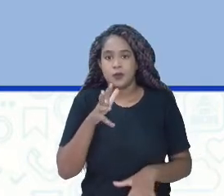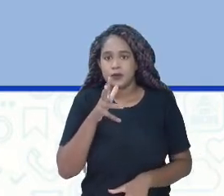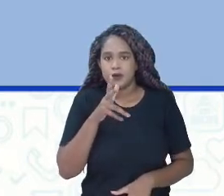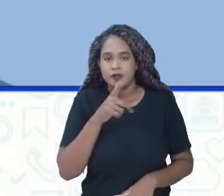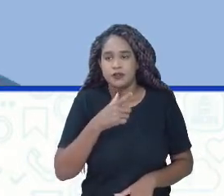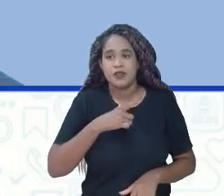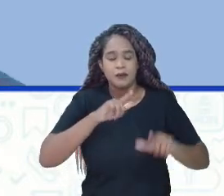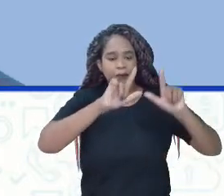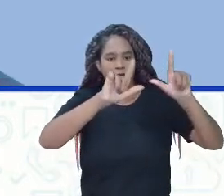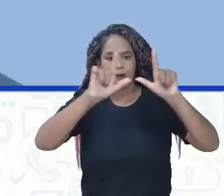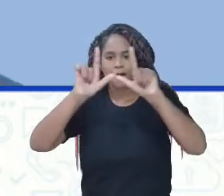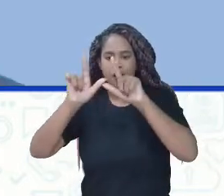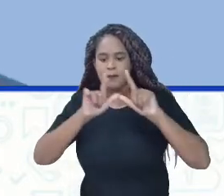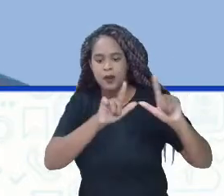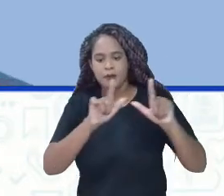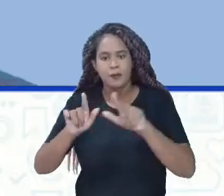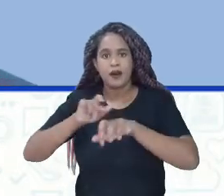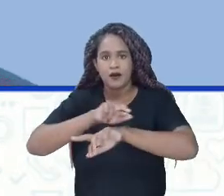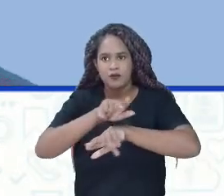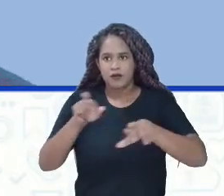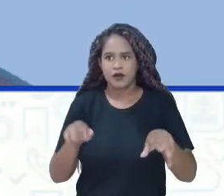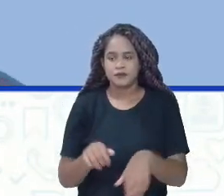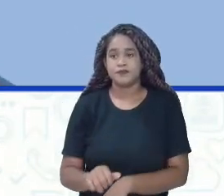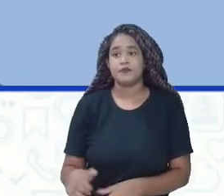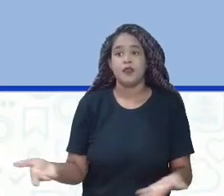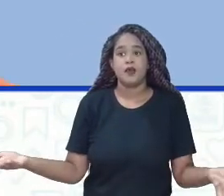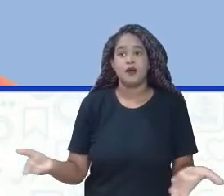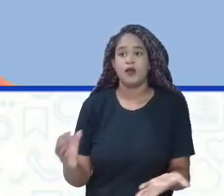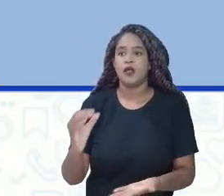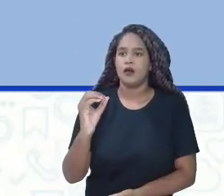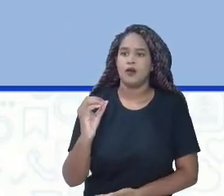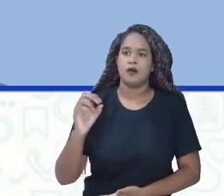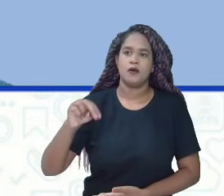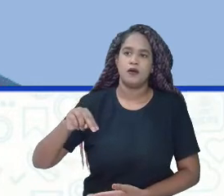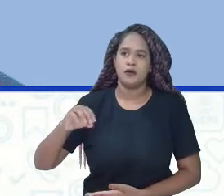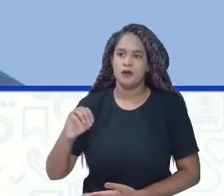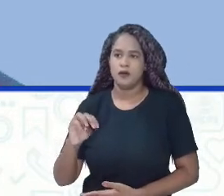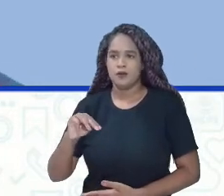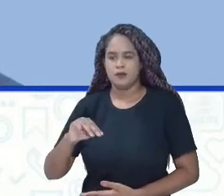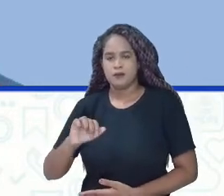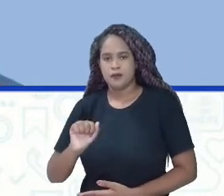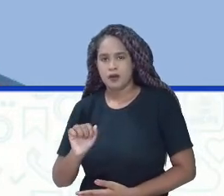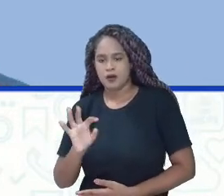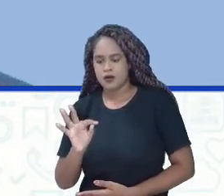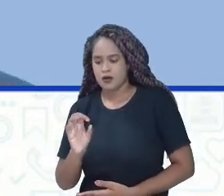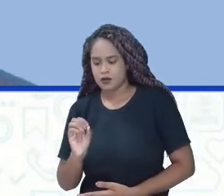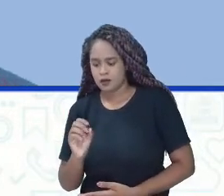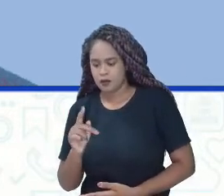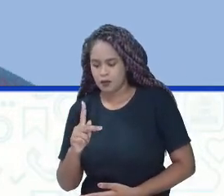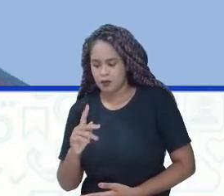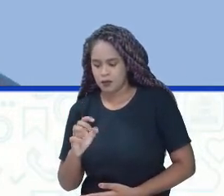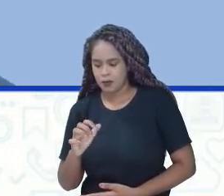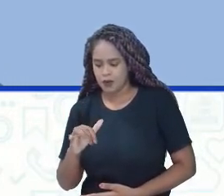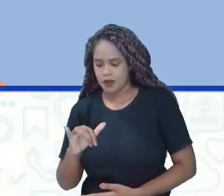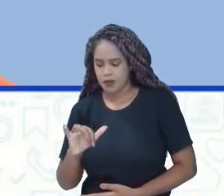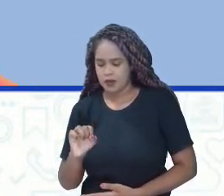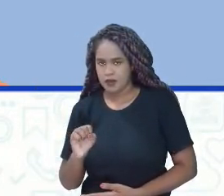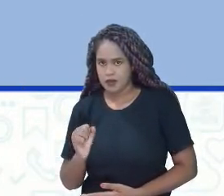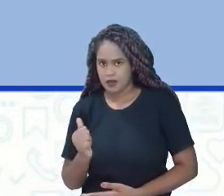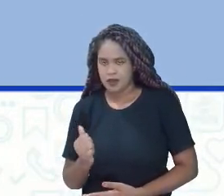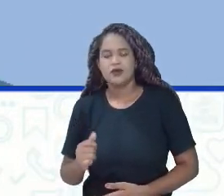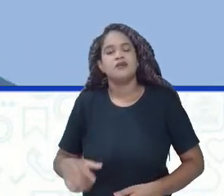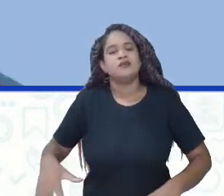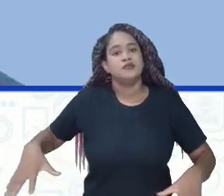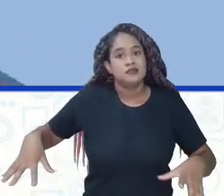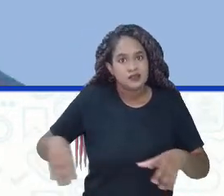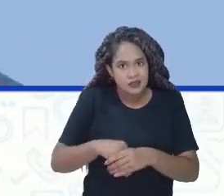vários quadrados. A onomatopeias, não é? Também estão presentes nas histórias em